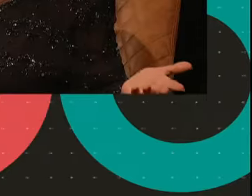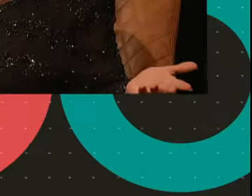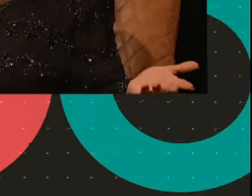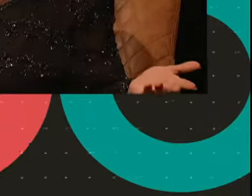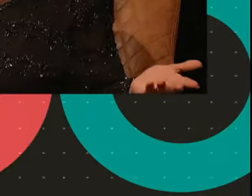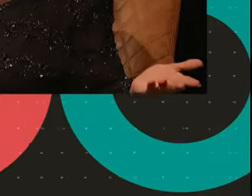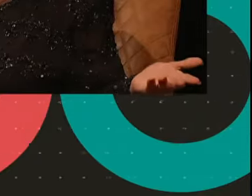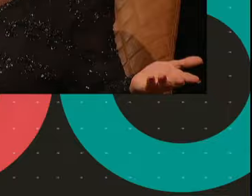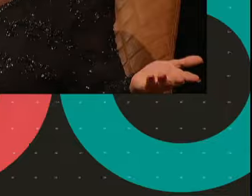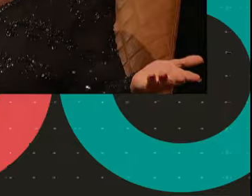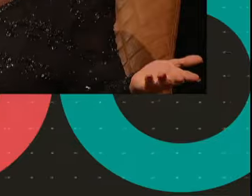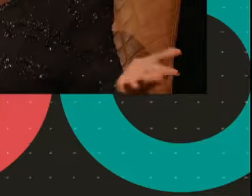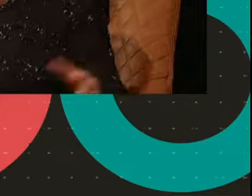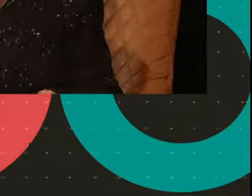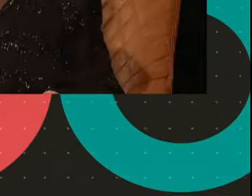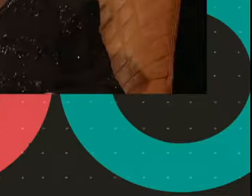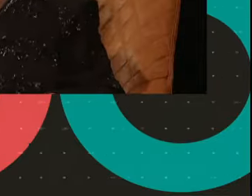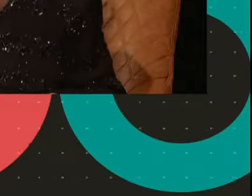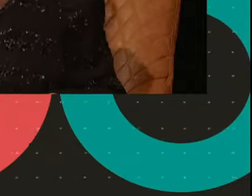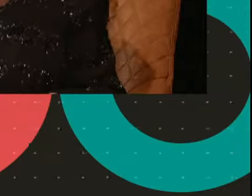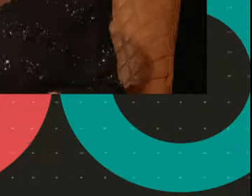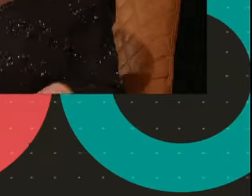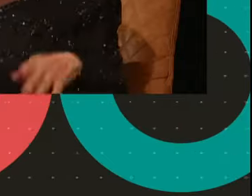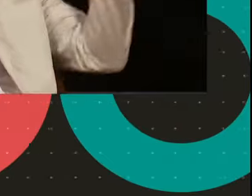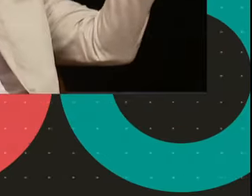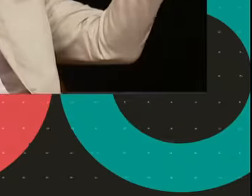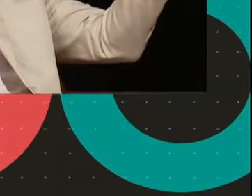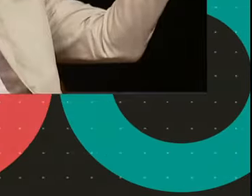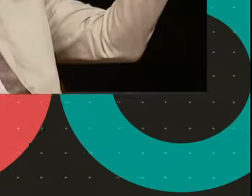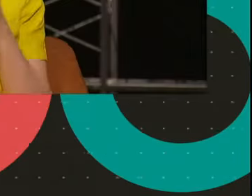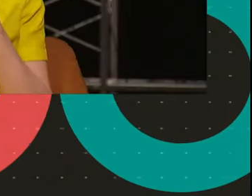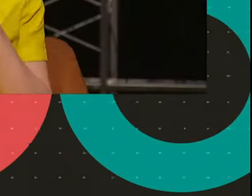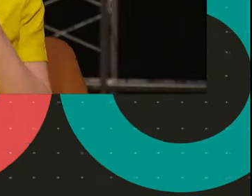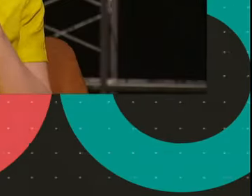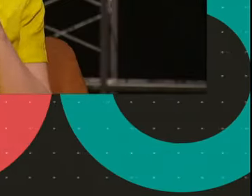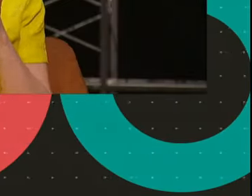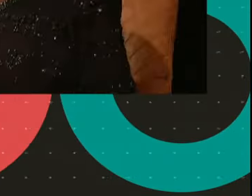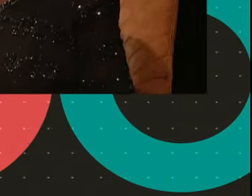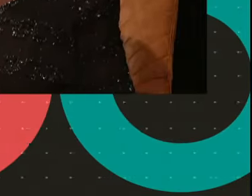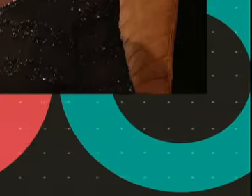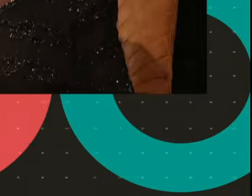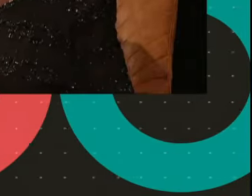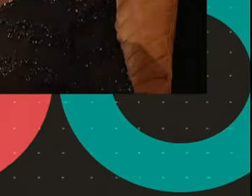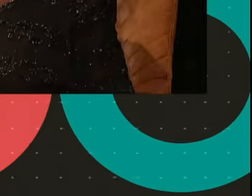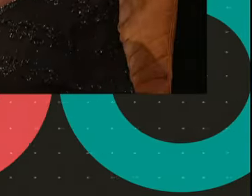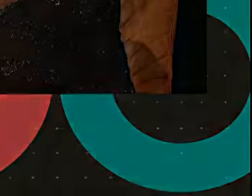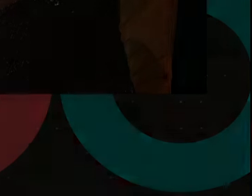ter que ouvir. Beijo. Beijo, Claudete. Tudo de bom. Obrigada, amor.